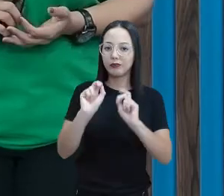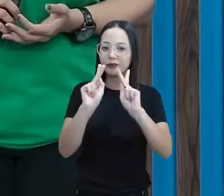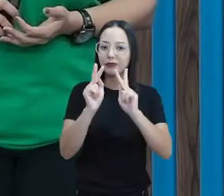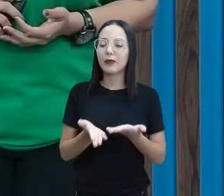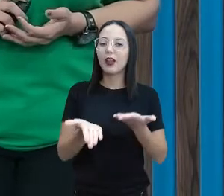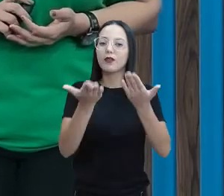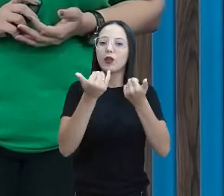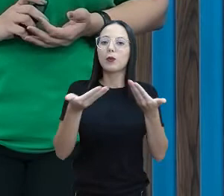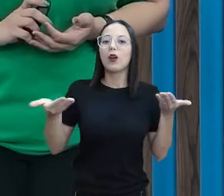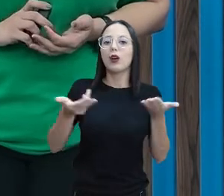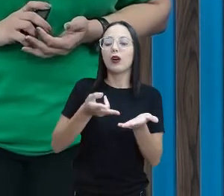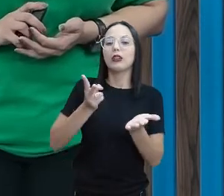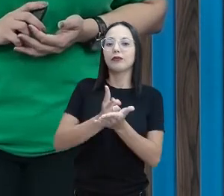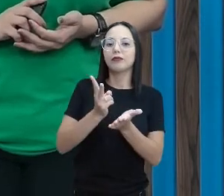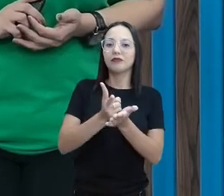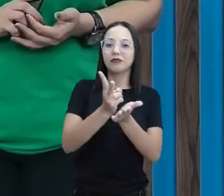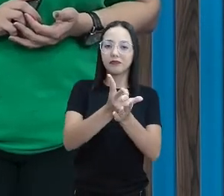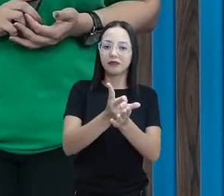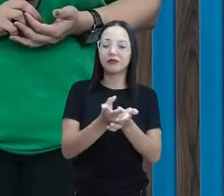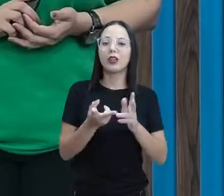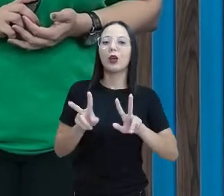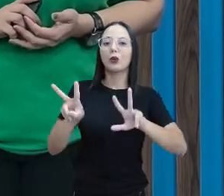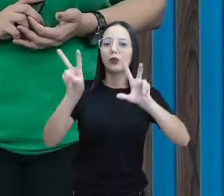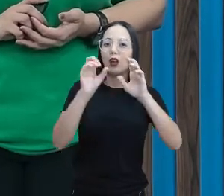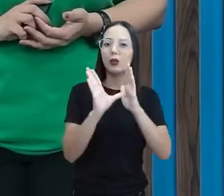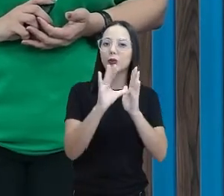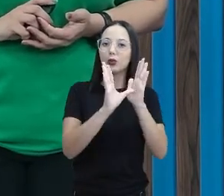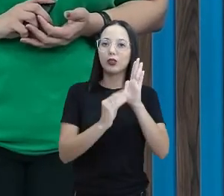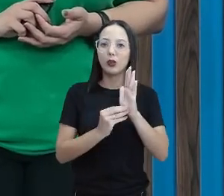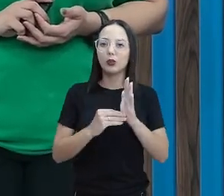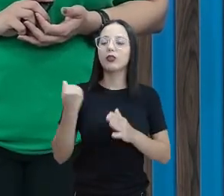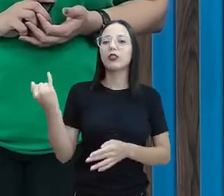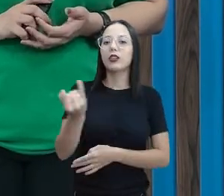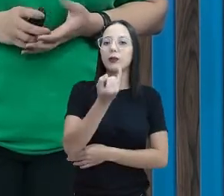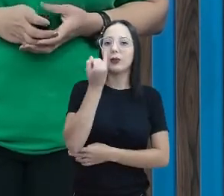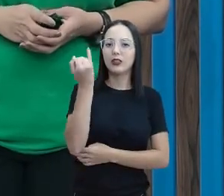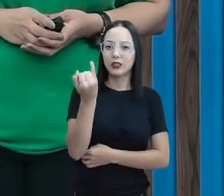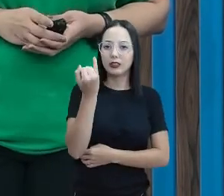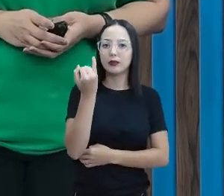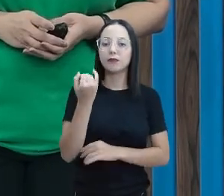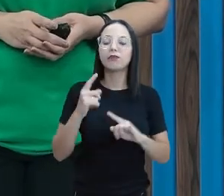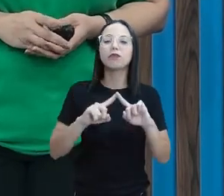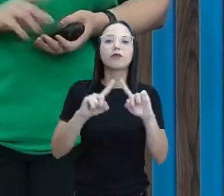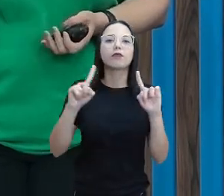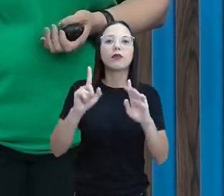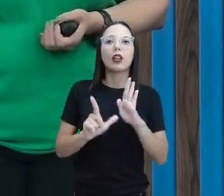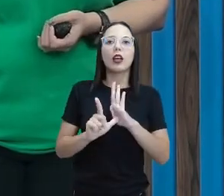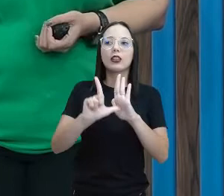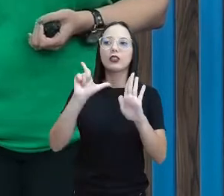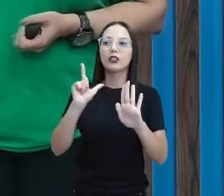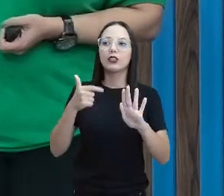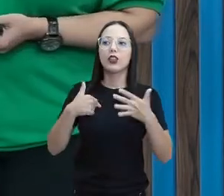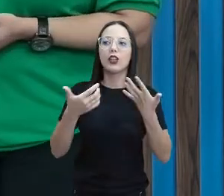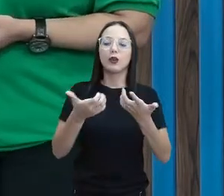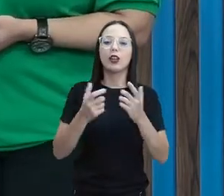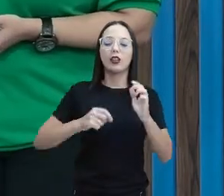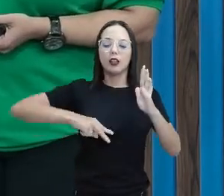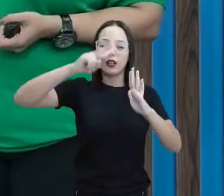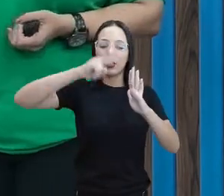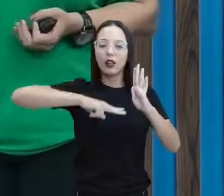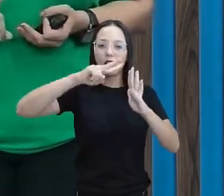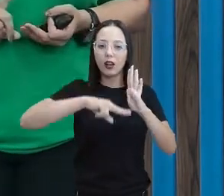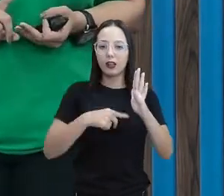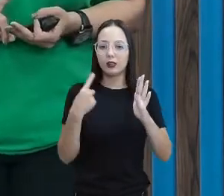vamos lá, vamos dar seguimento a esse assunto tão importante. Mas antes, eu queria dar uma lidinha